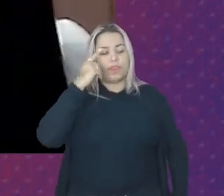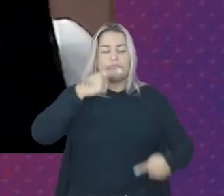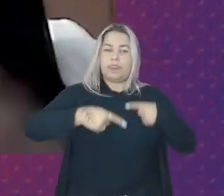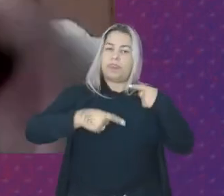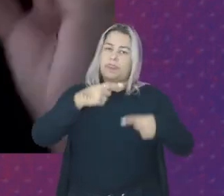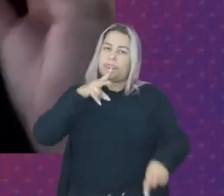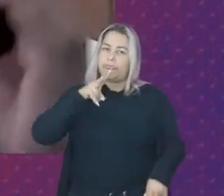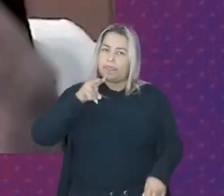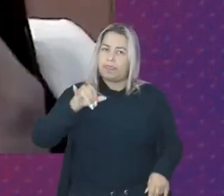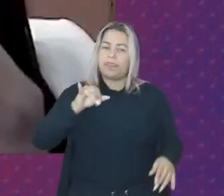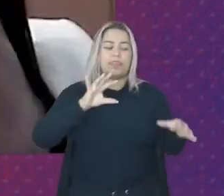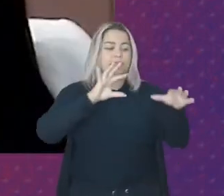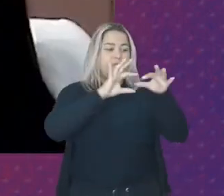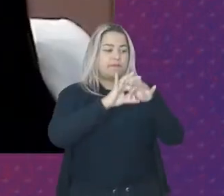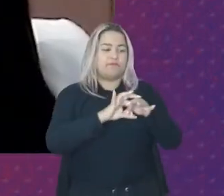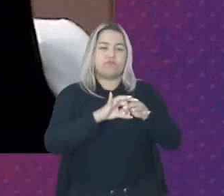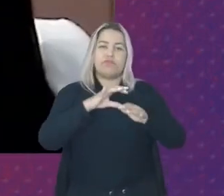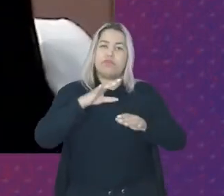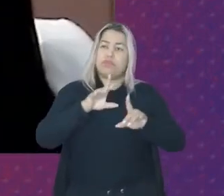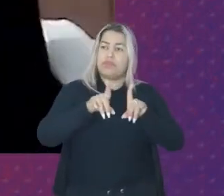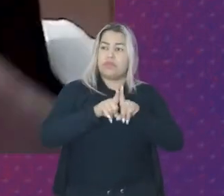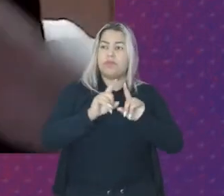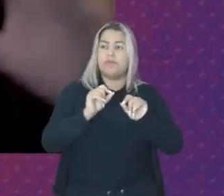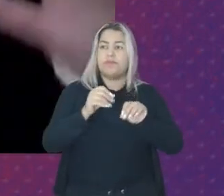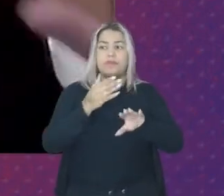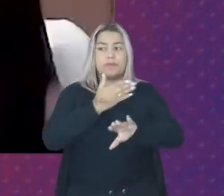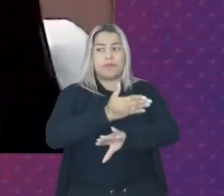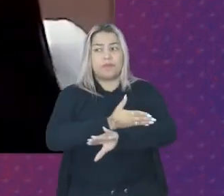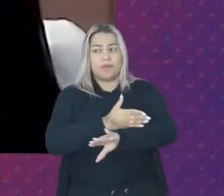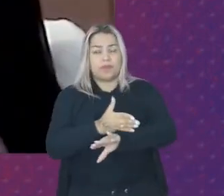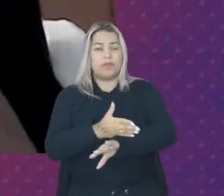vai conectar, mas os teus hábitos,